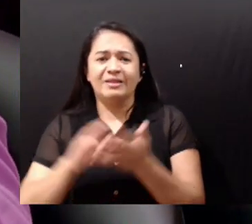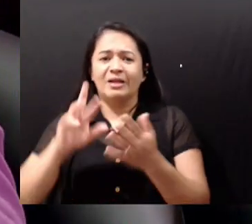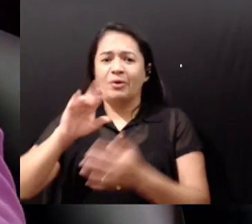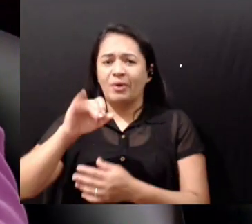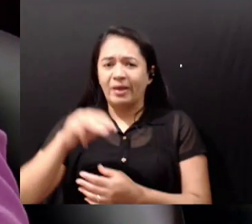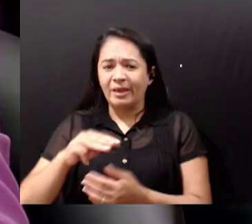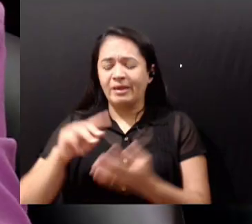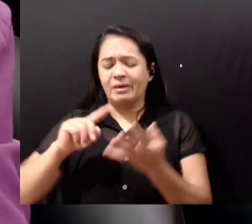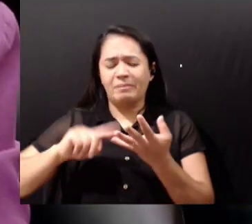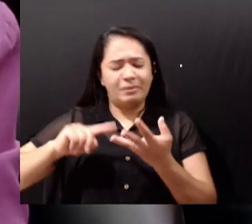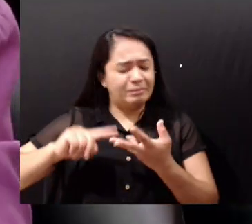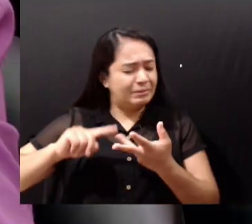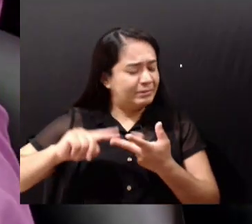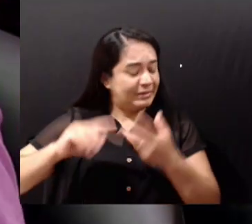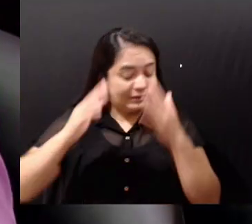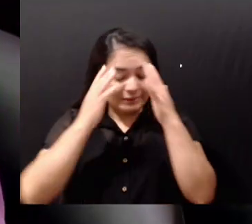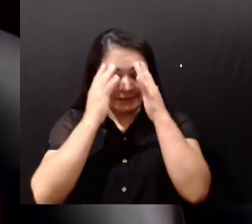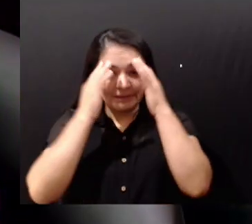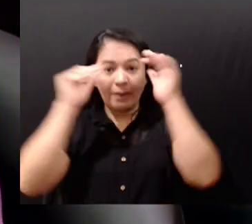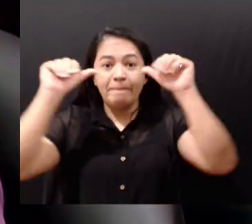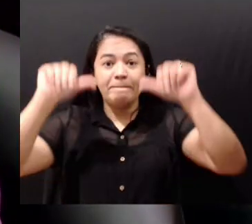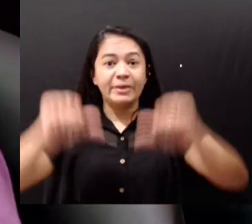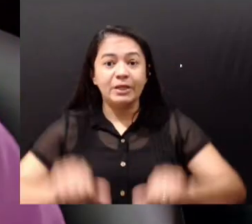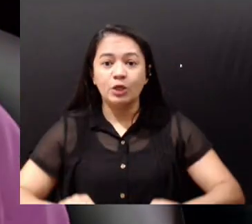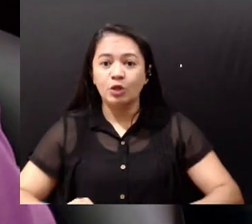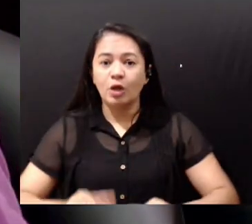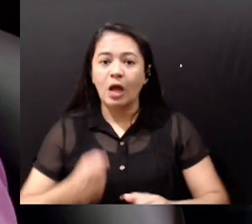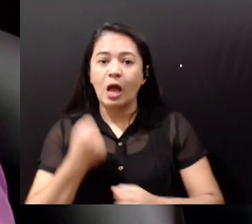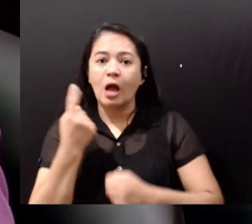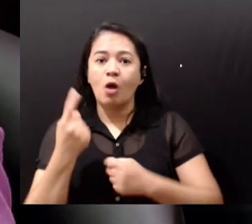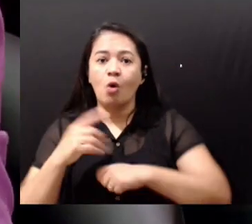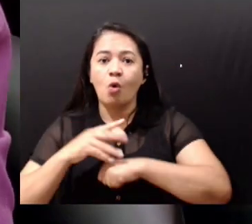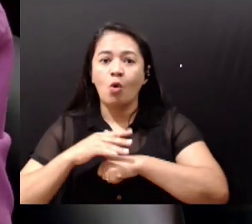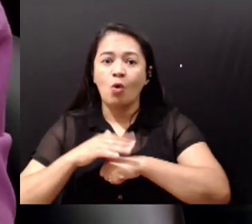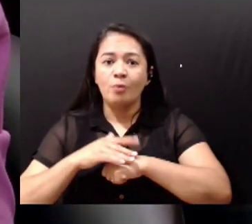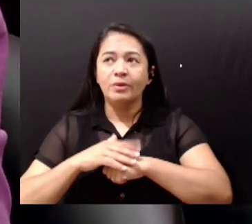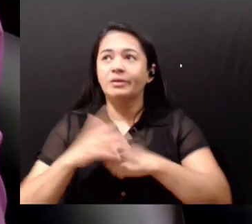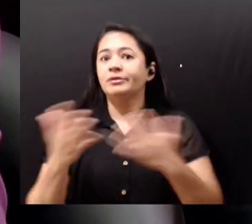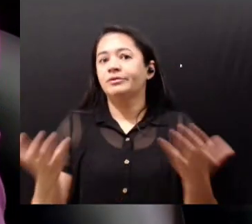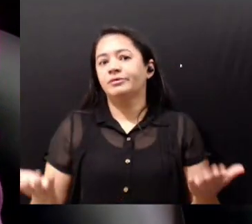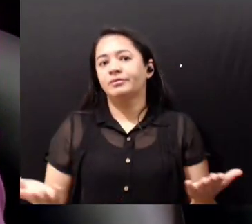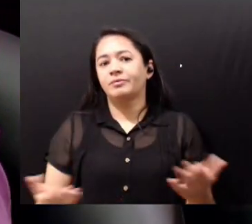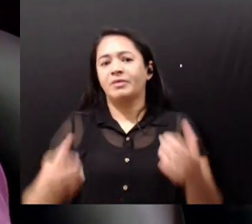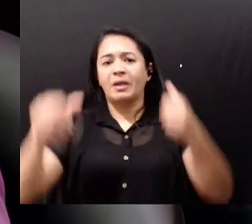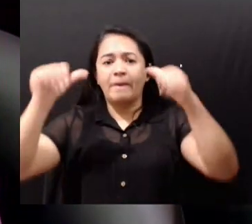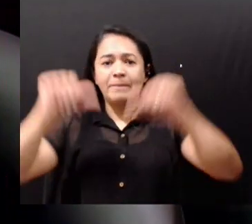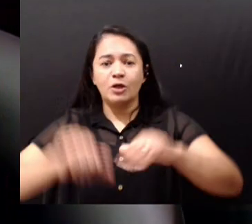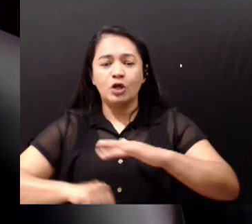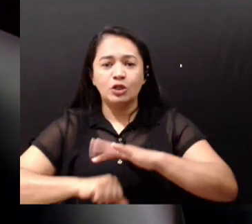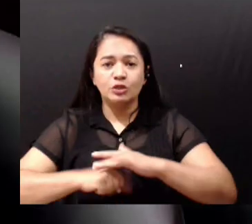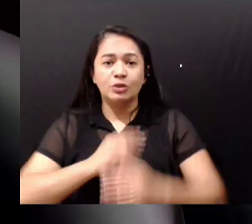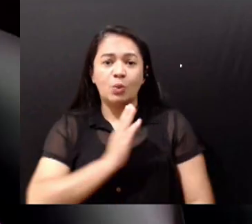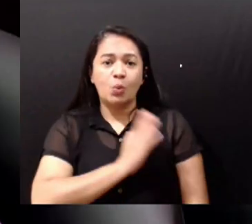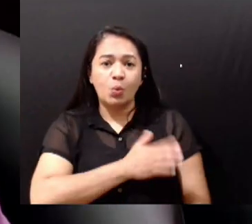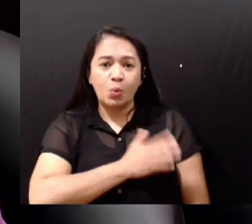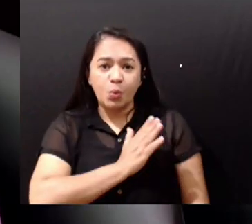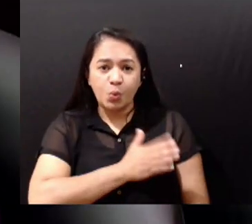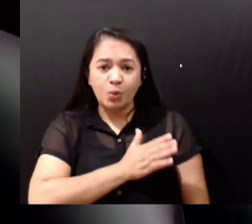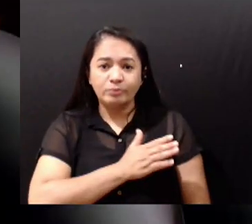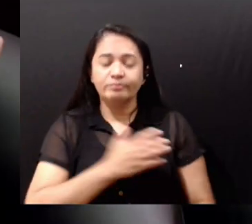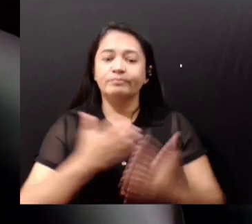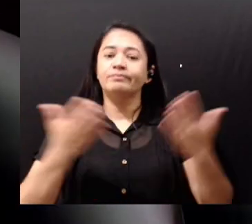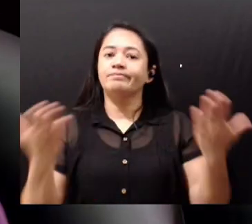hepática, piora de algumas doenças autoimunes, piora de doenças cardiovasculares. Então, como